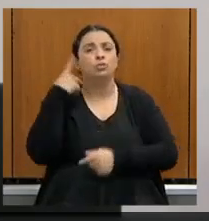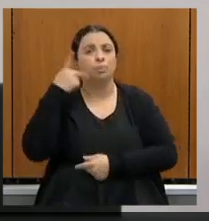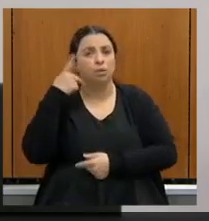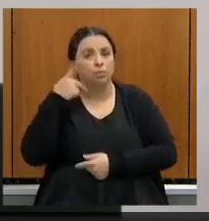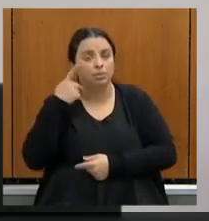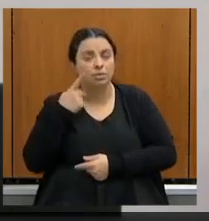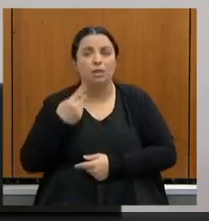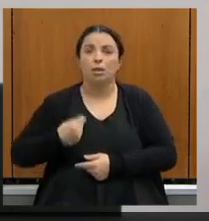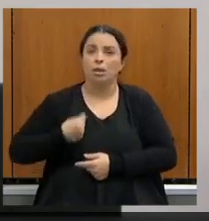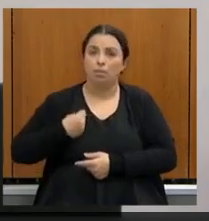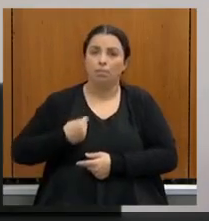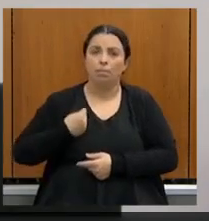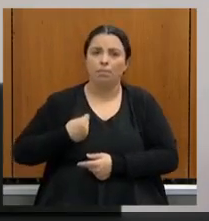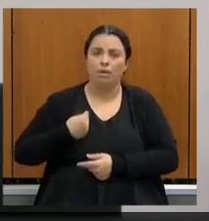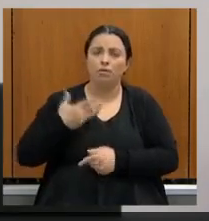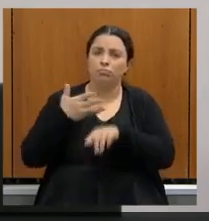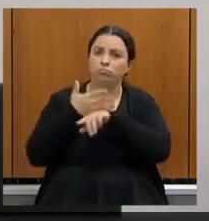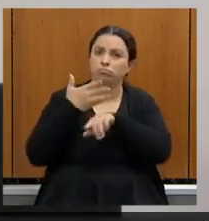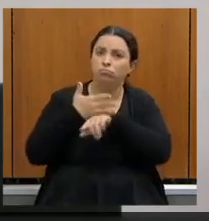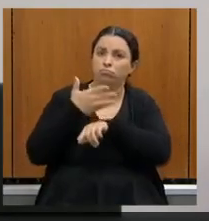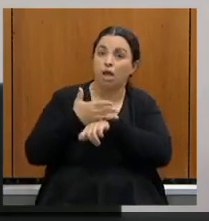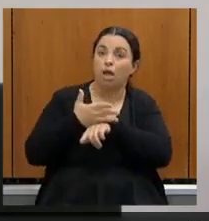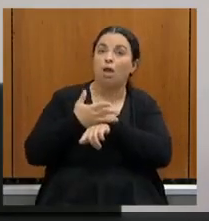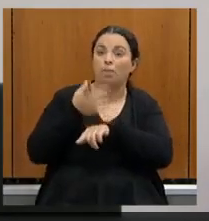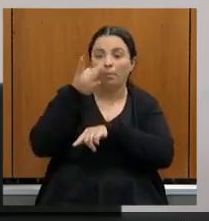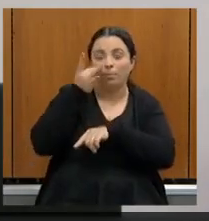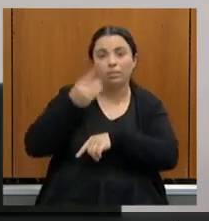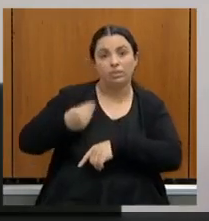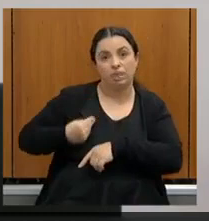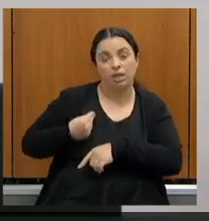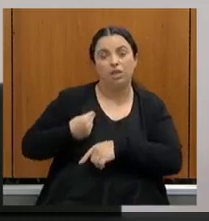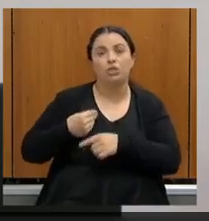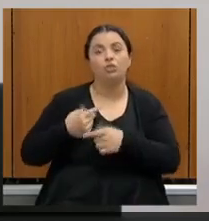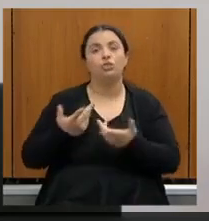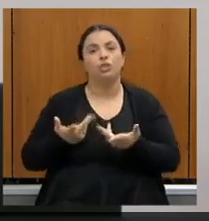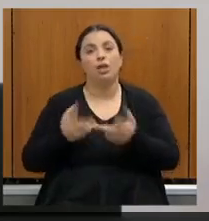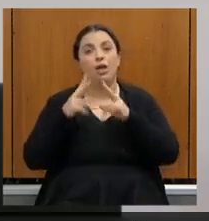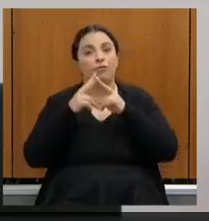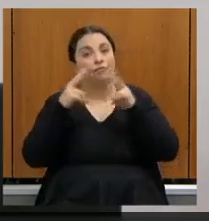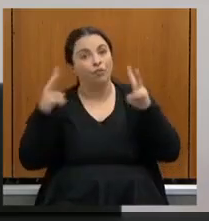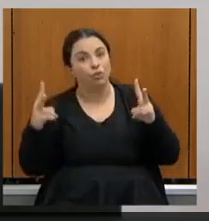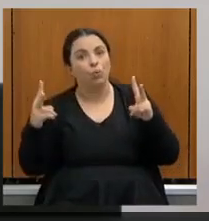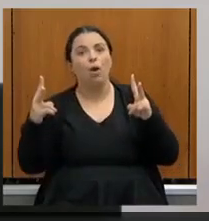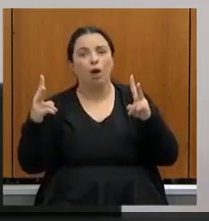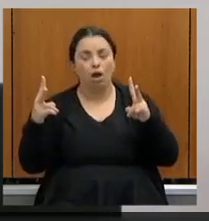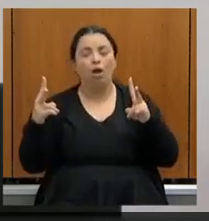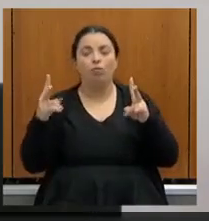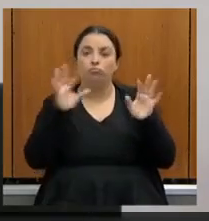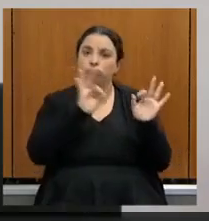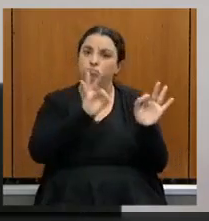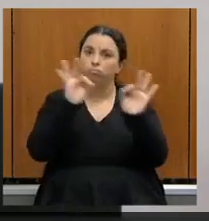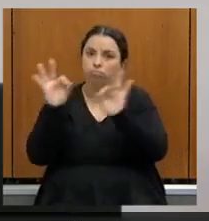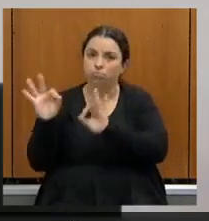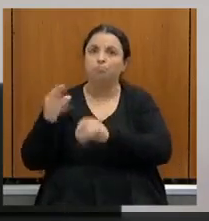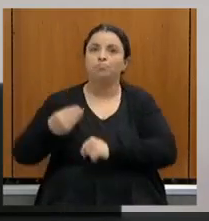participaram conosco de forma presencial de forma também virtual remota